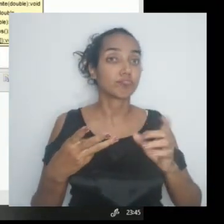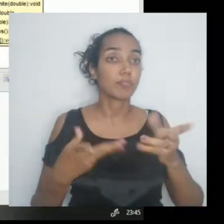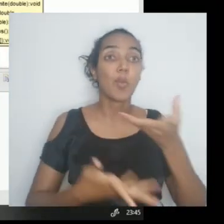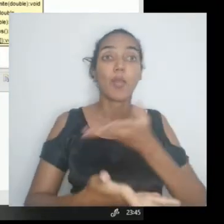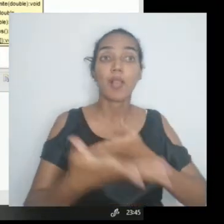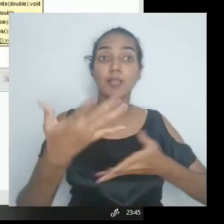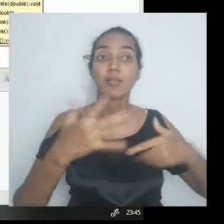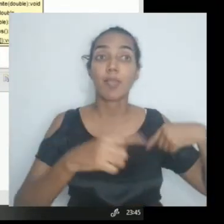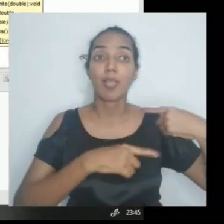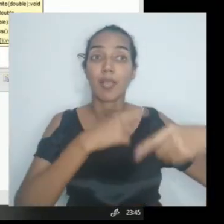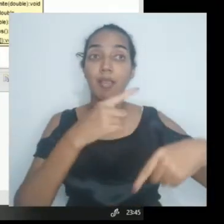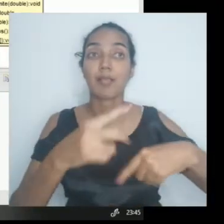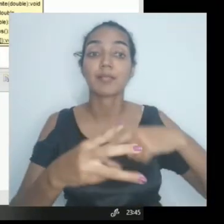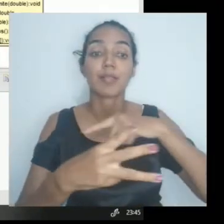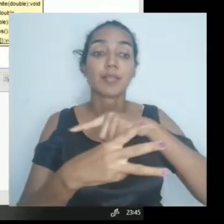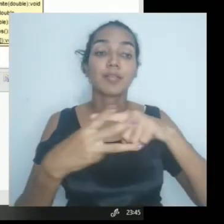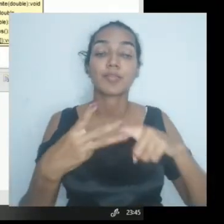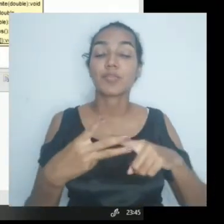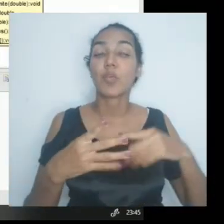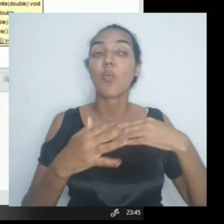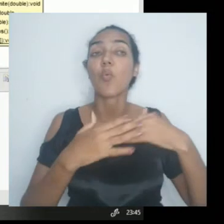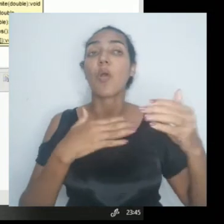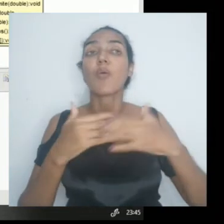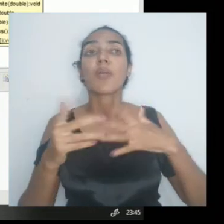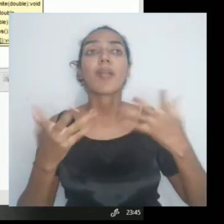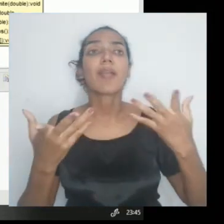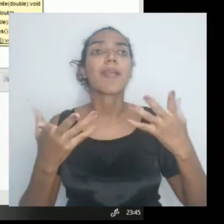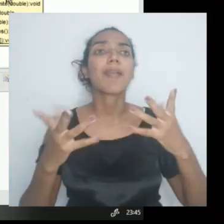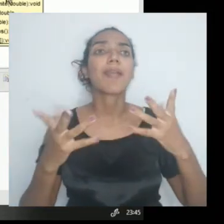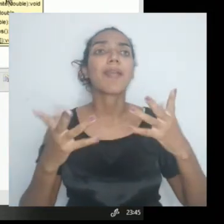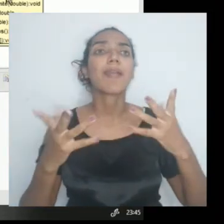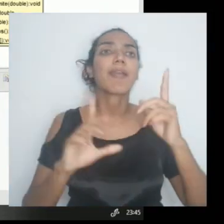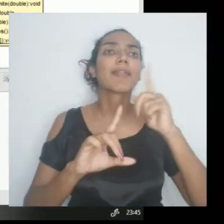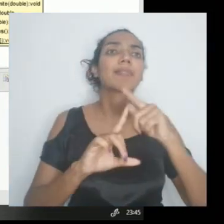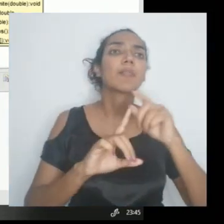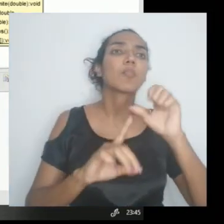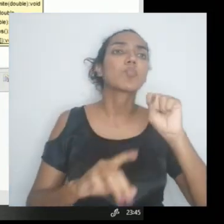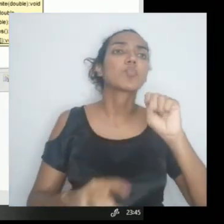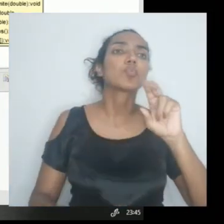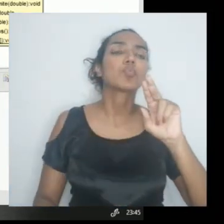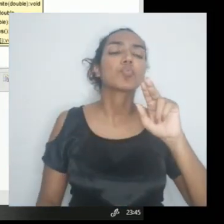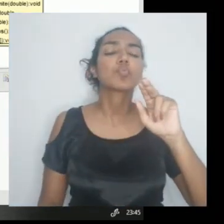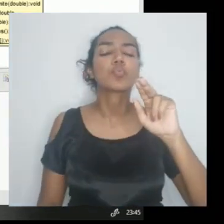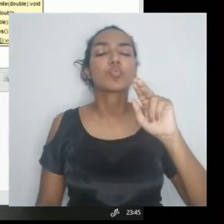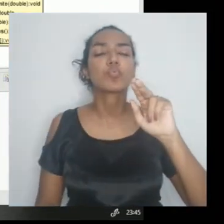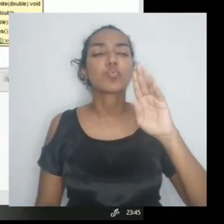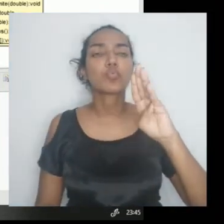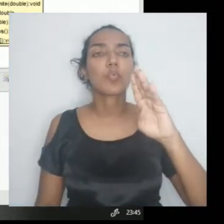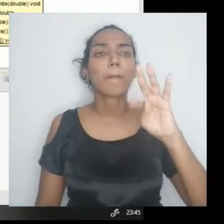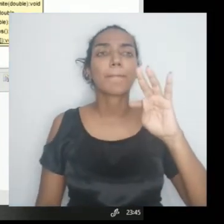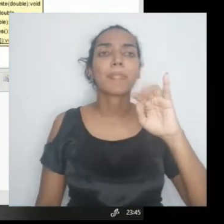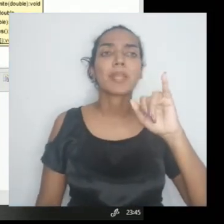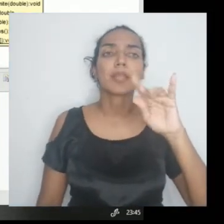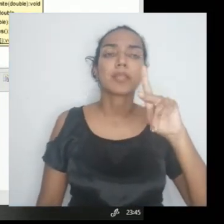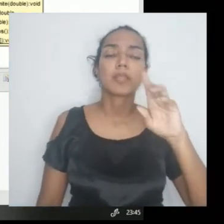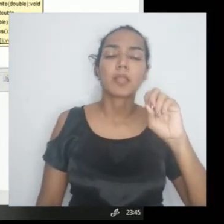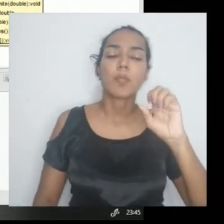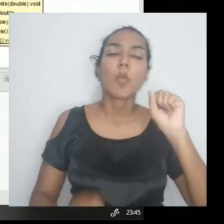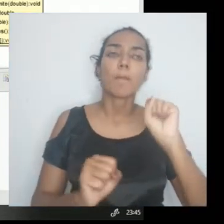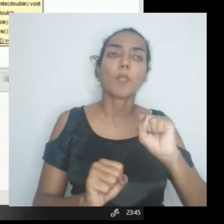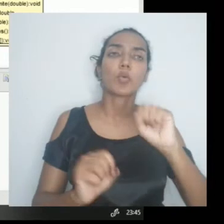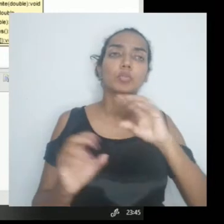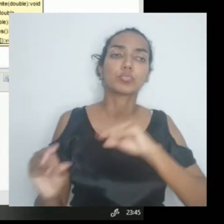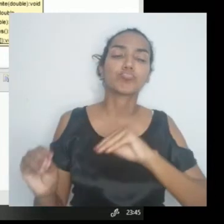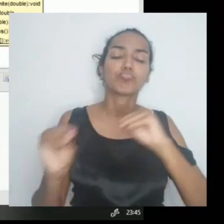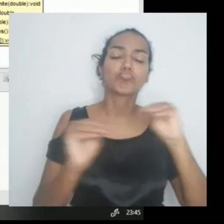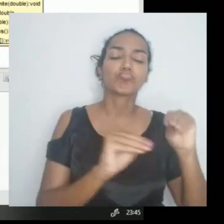ou subtipo dela, poupança e conta especial, podem ser passados para esse método. Então, faço um teste aqui